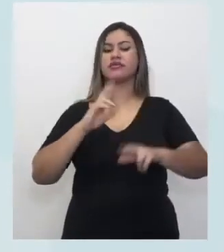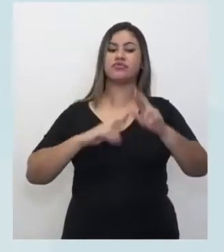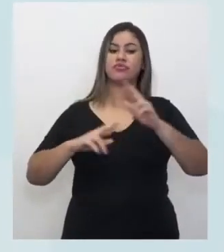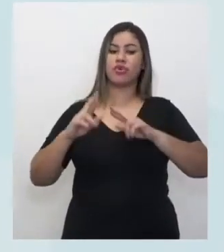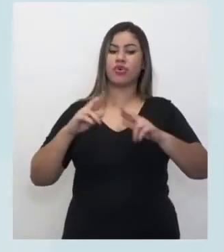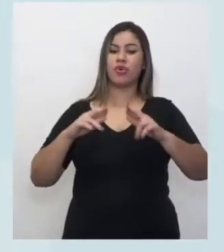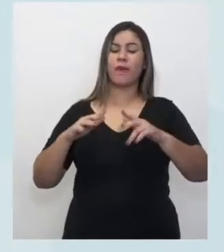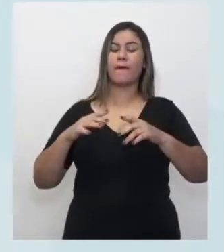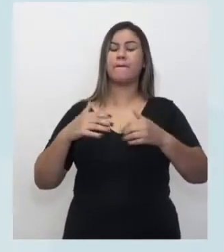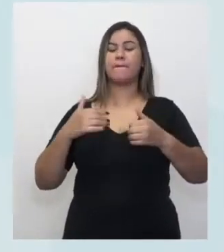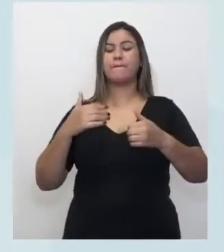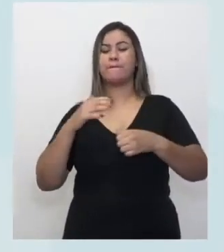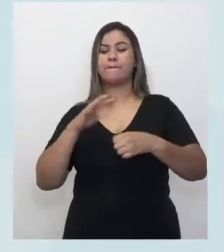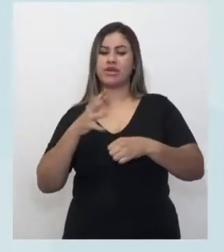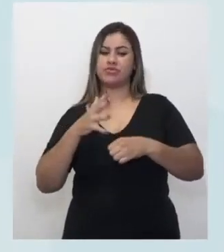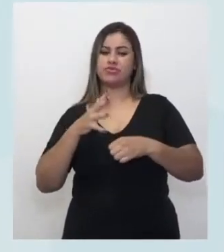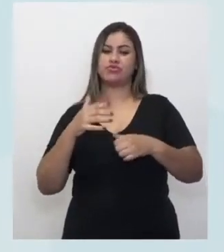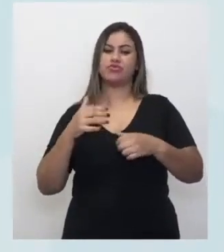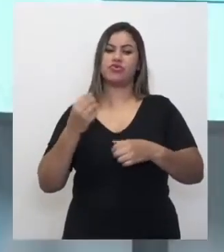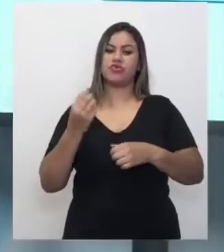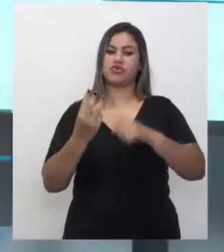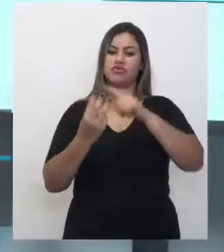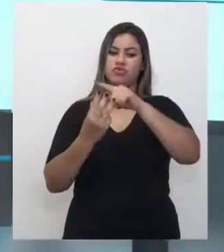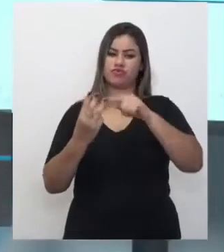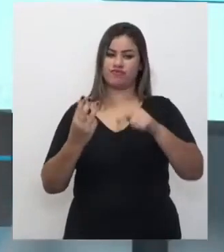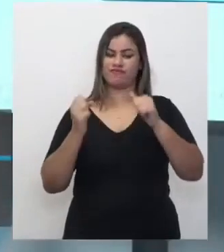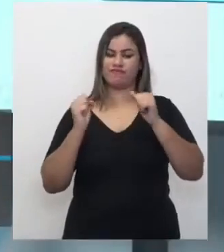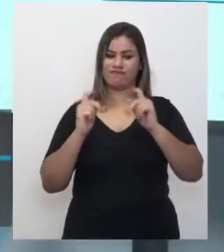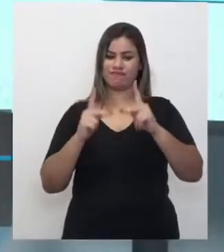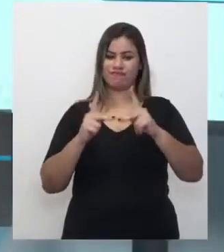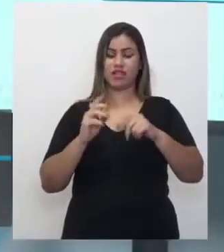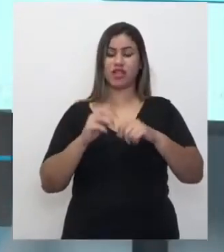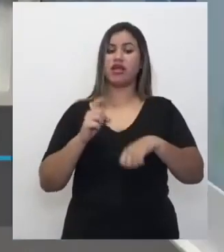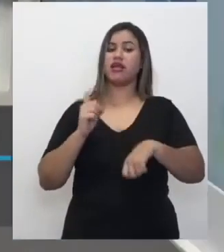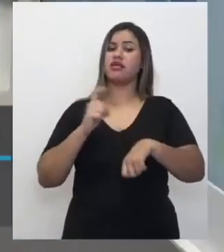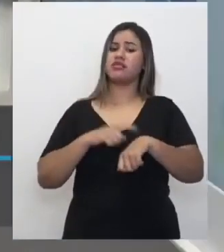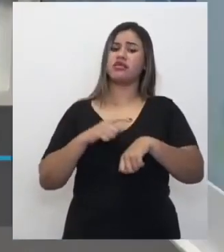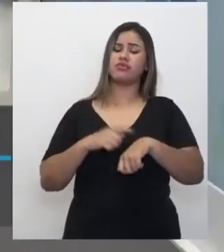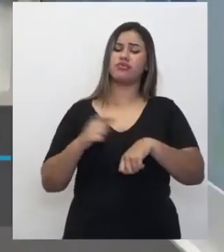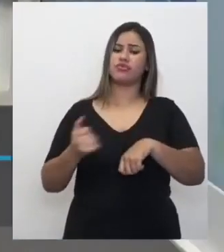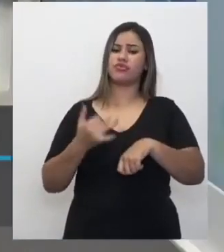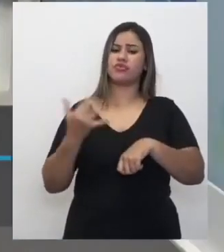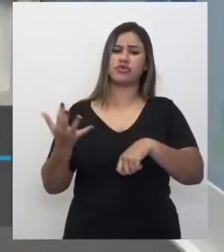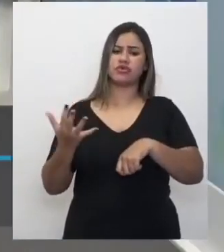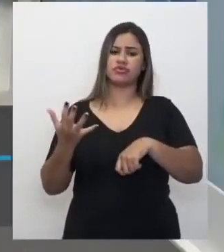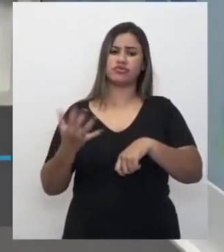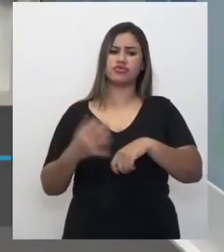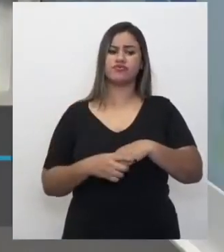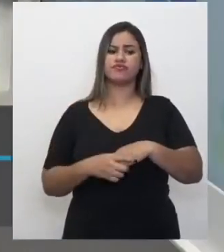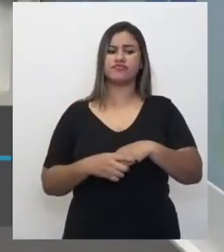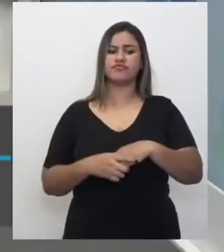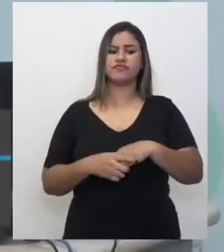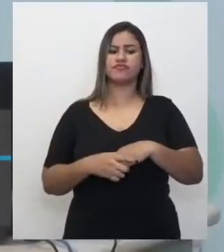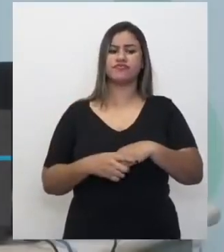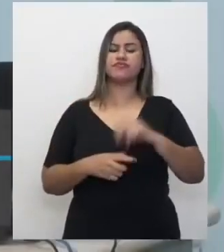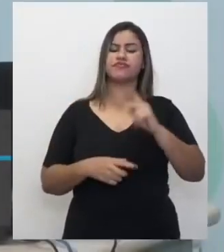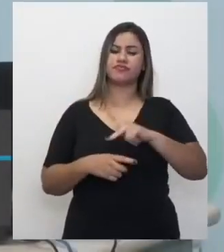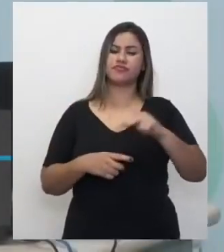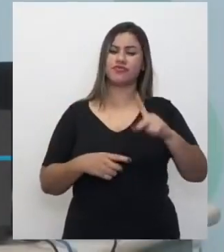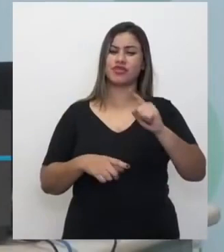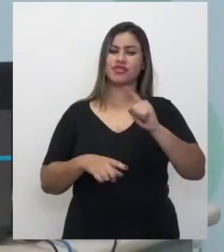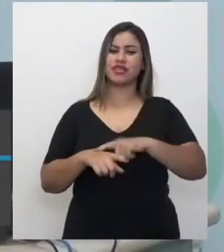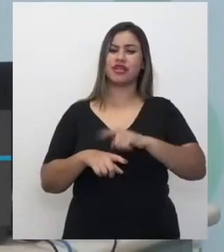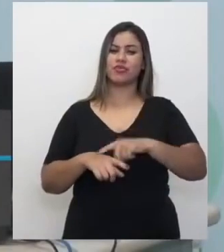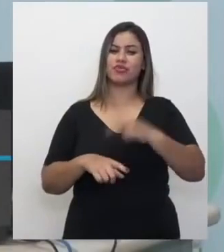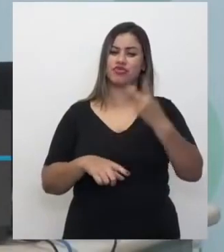aproximação de 3 casas, que nem eu fiz no meu exemplo, tá bom? Professora Inês, quanto tempo eles vão ter para fazer essa conta? Professora Roberta, eles